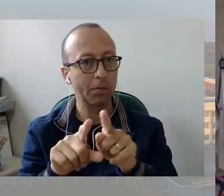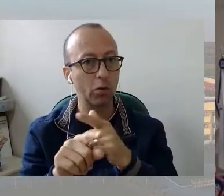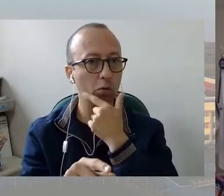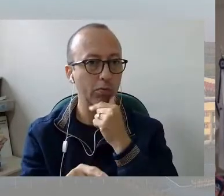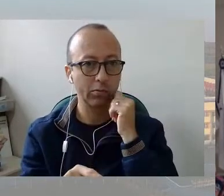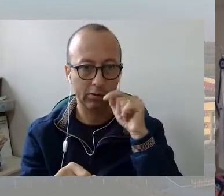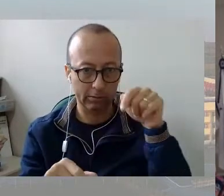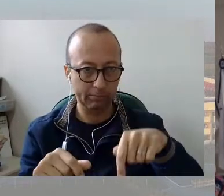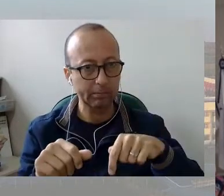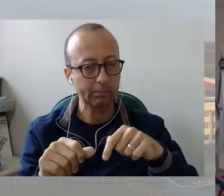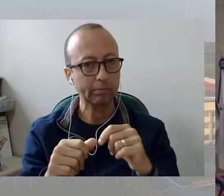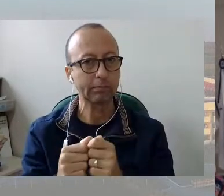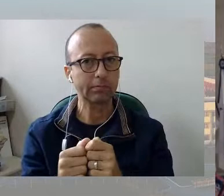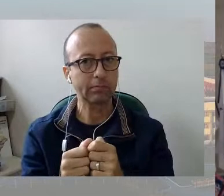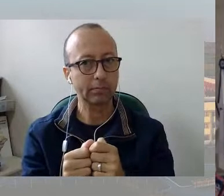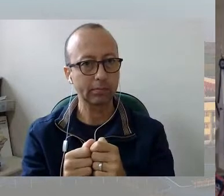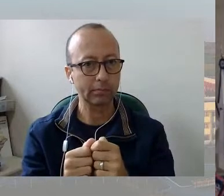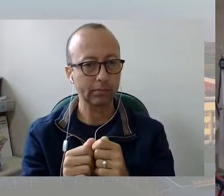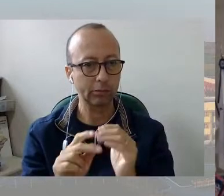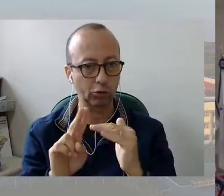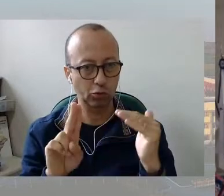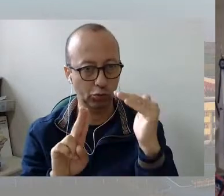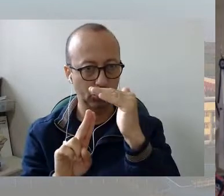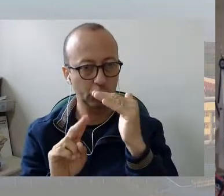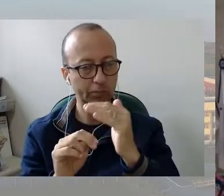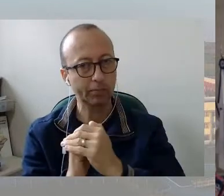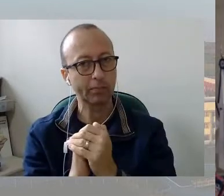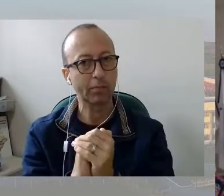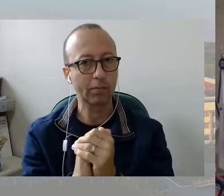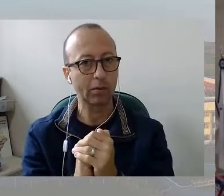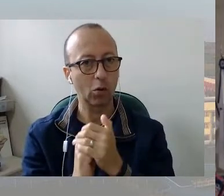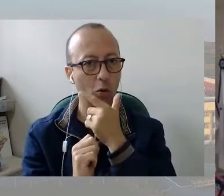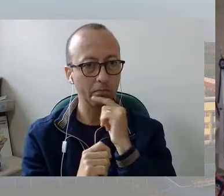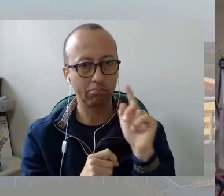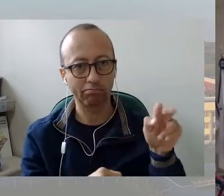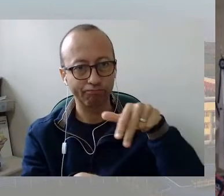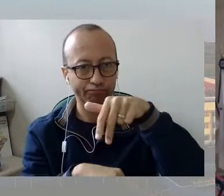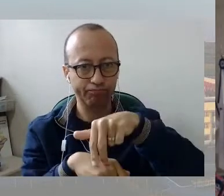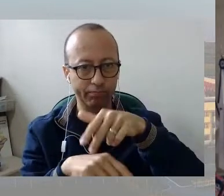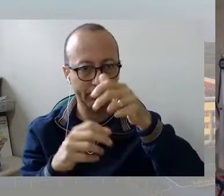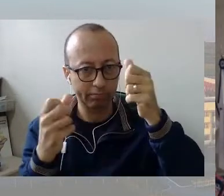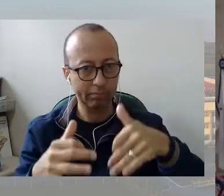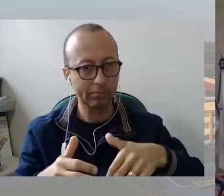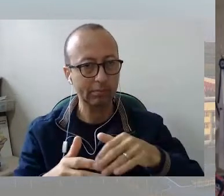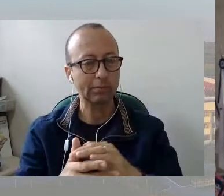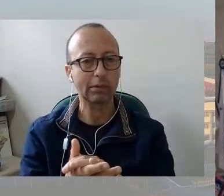exposta já pelo professor e conselheiro Alexandre, que nós passamos a ler.